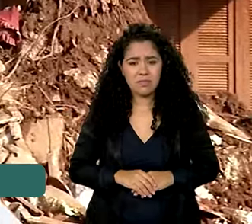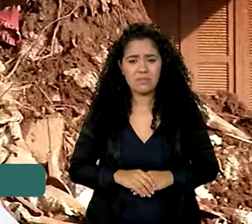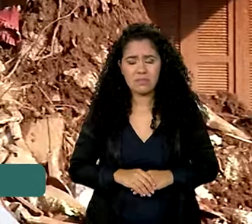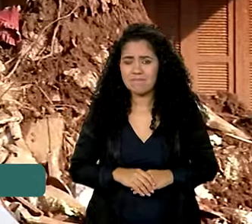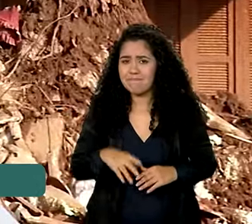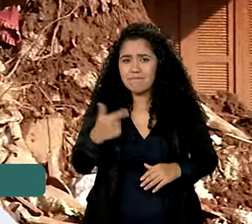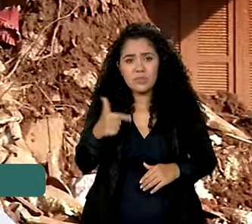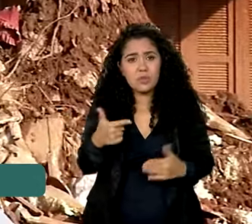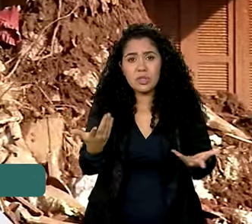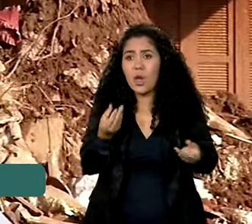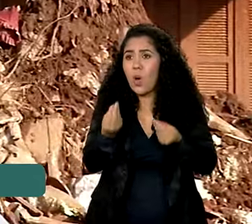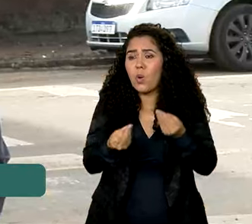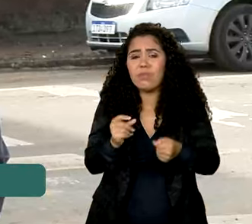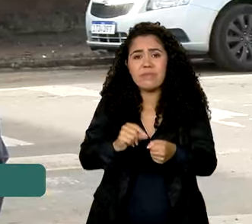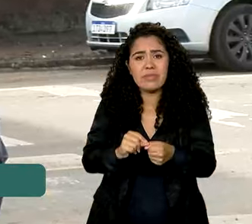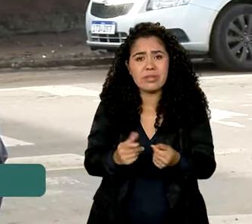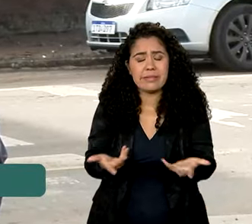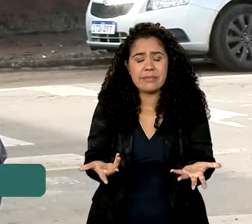Não tinha mais o que fazer.